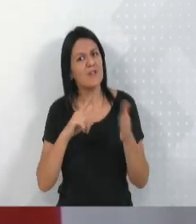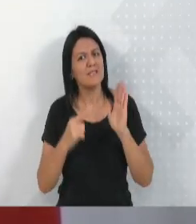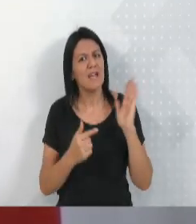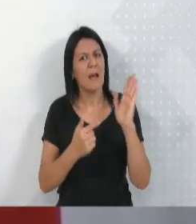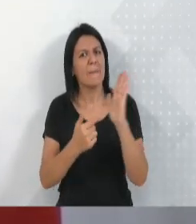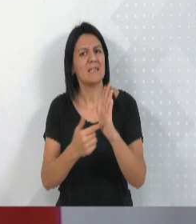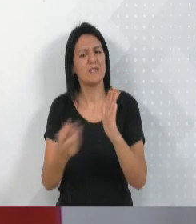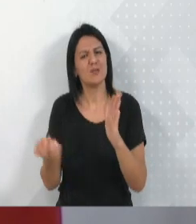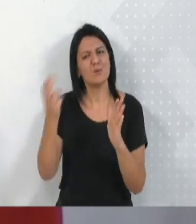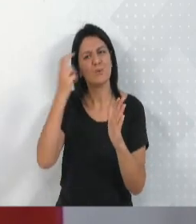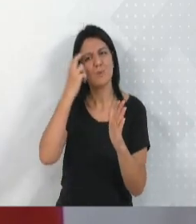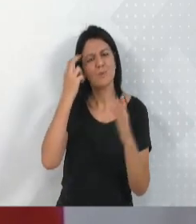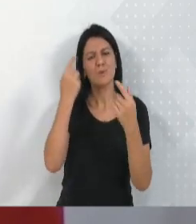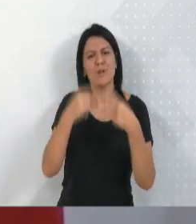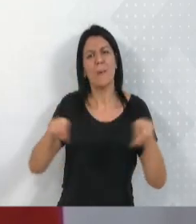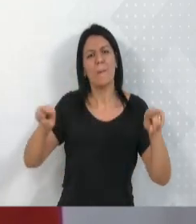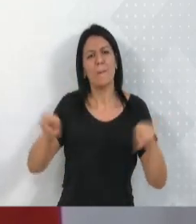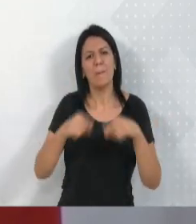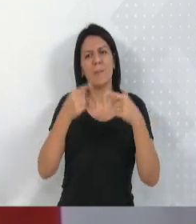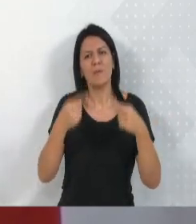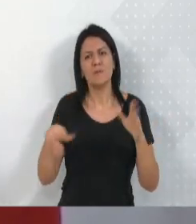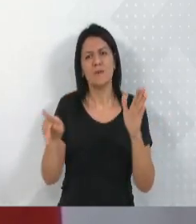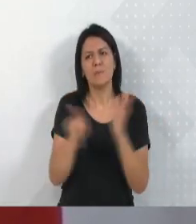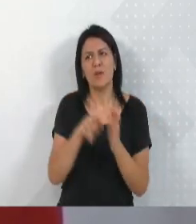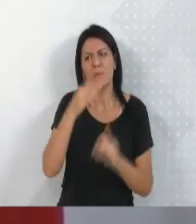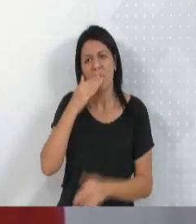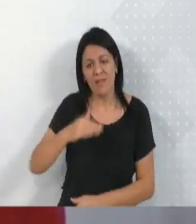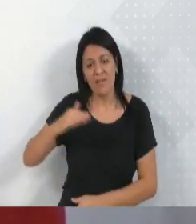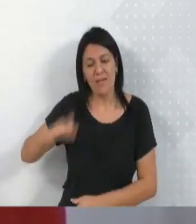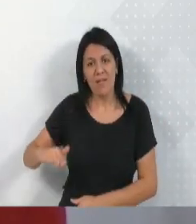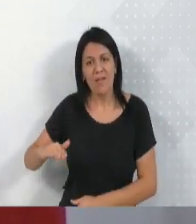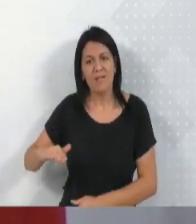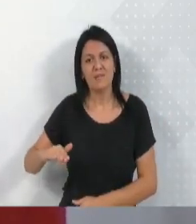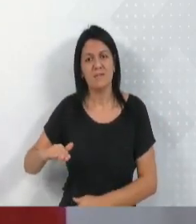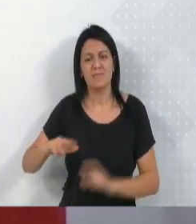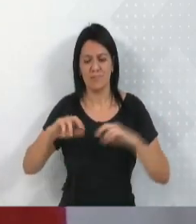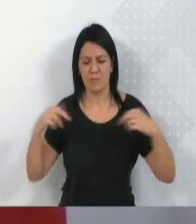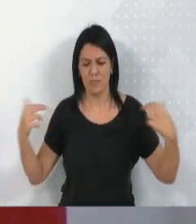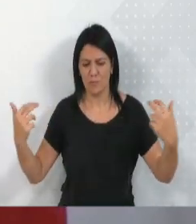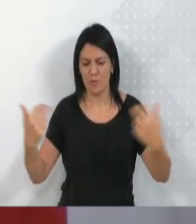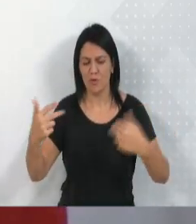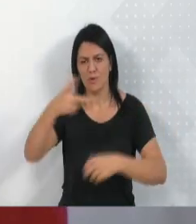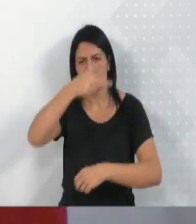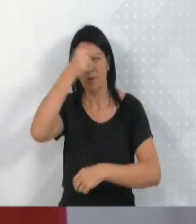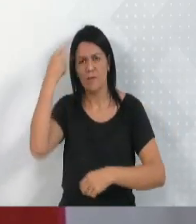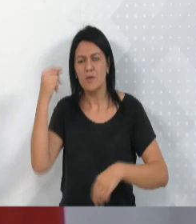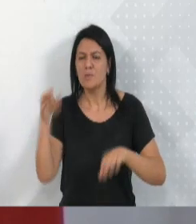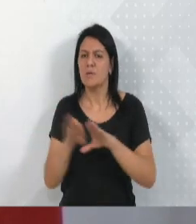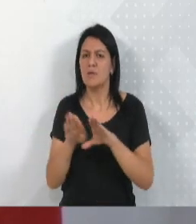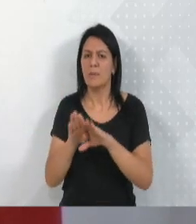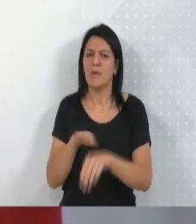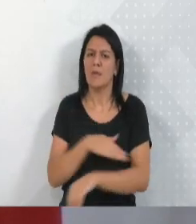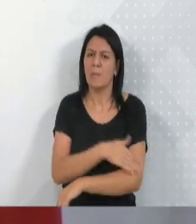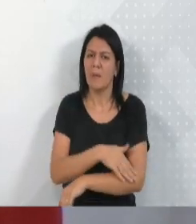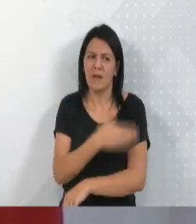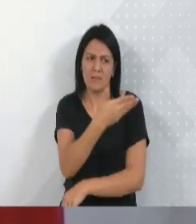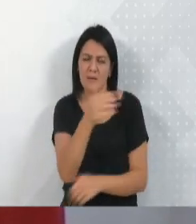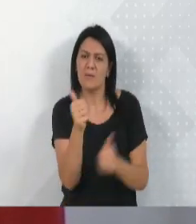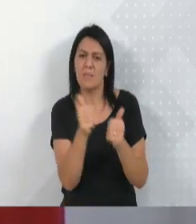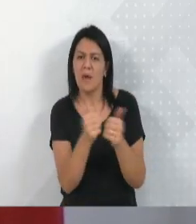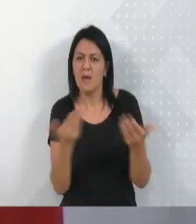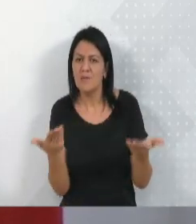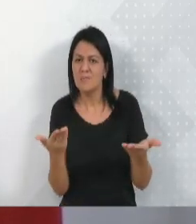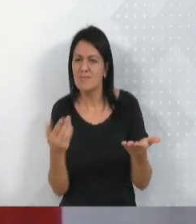apresentações culturais e musicais das nossas crianças, no entorno da prefeitura, aqui próximo da Praça da Patagônia. A gente tem